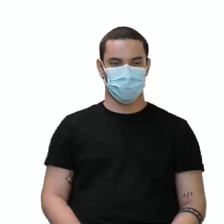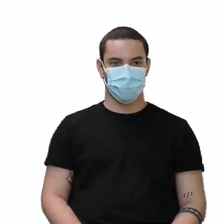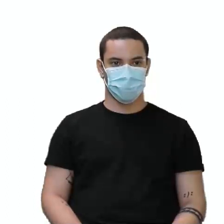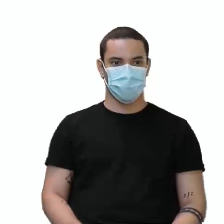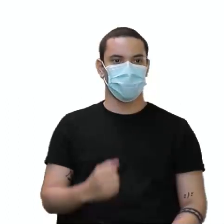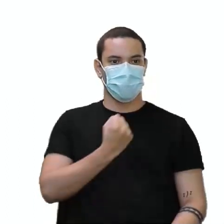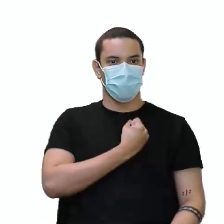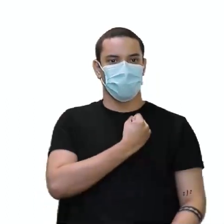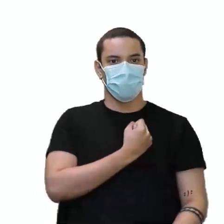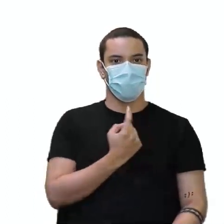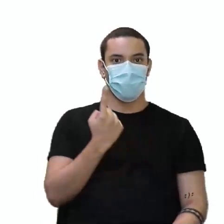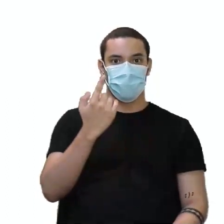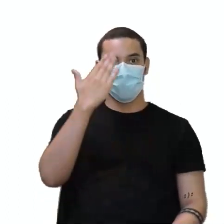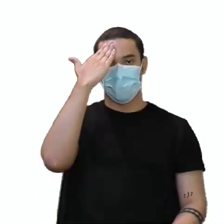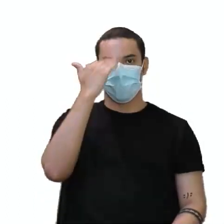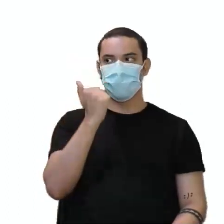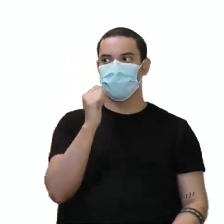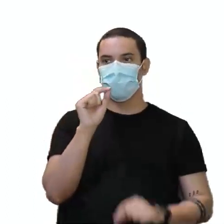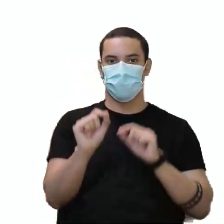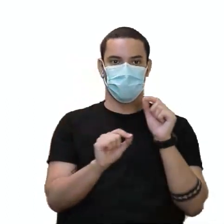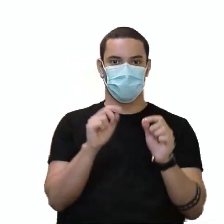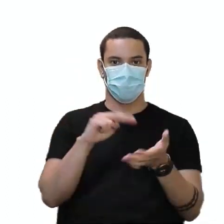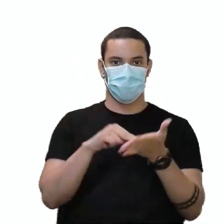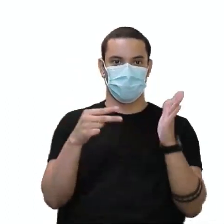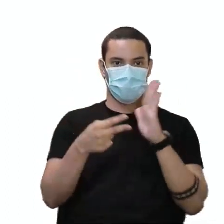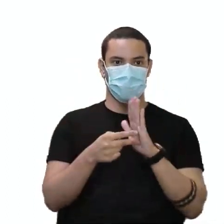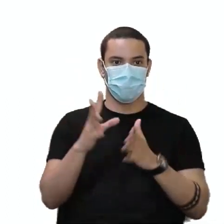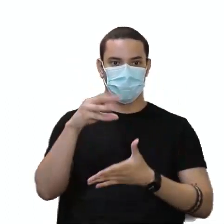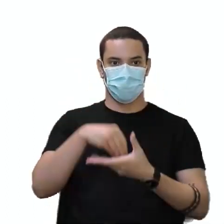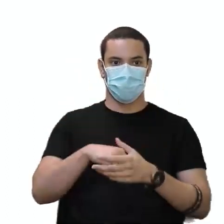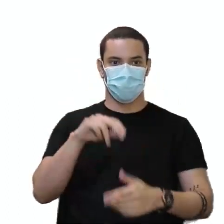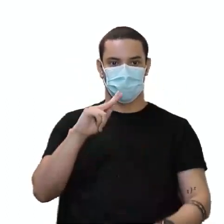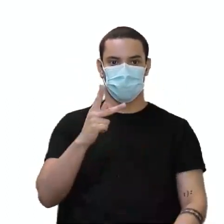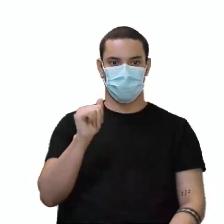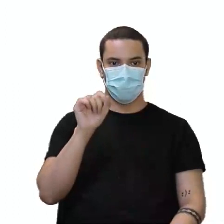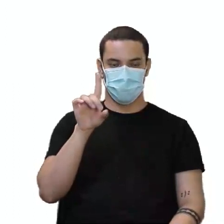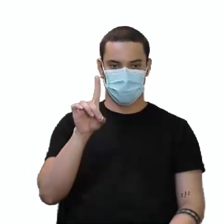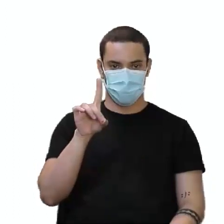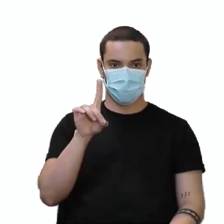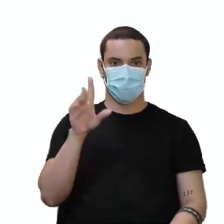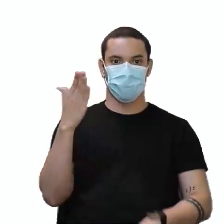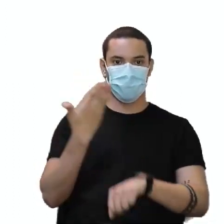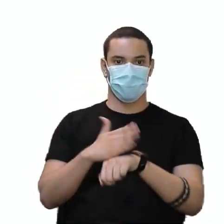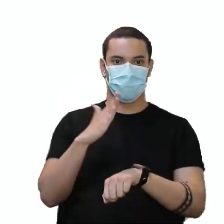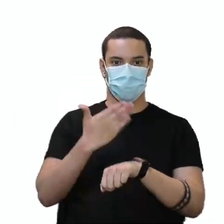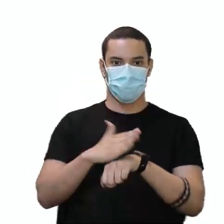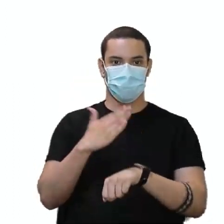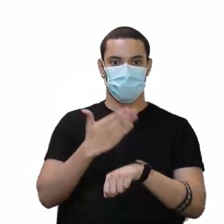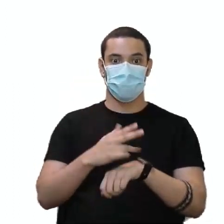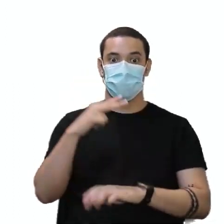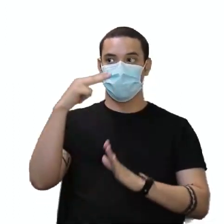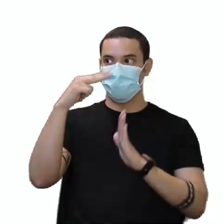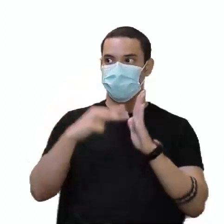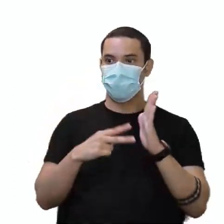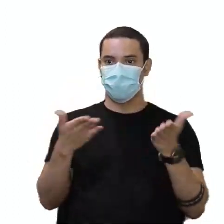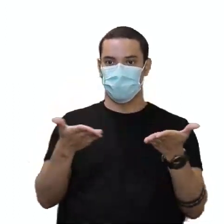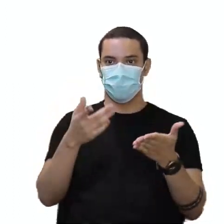had, eu sei que aqui é o had, practiced, ou seja, que eu sei que, acabei de ler inclusive